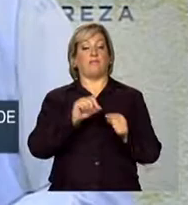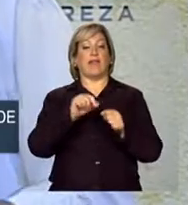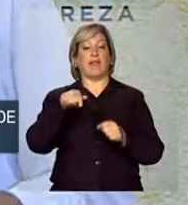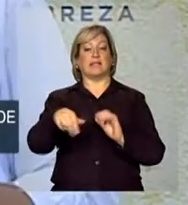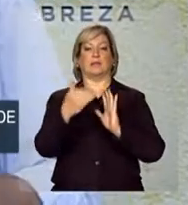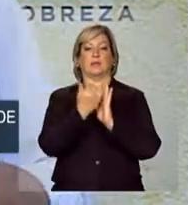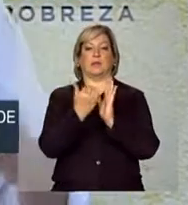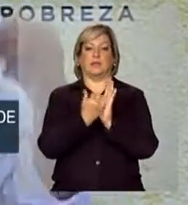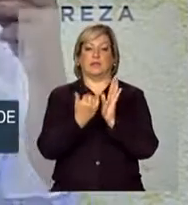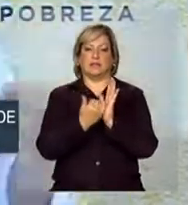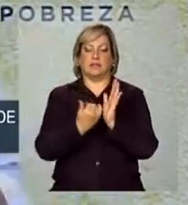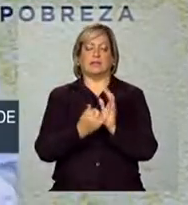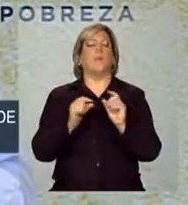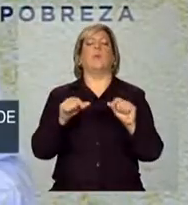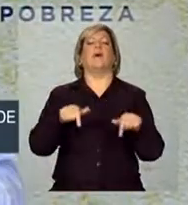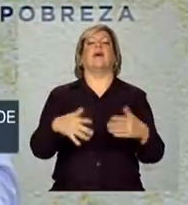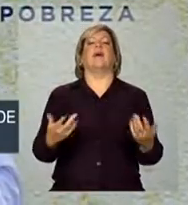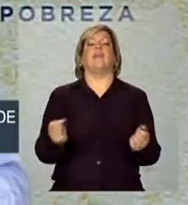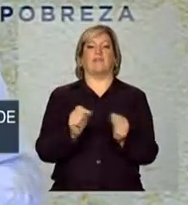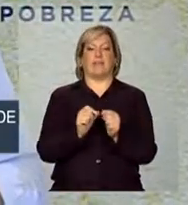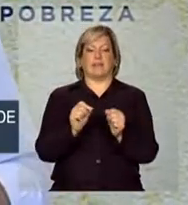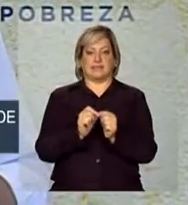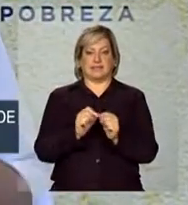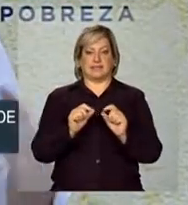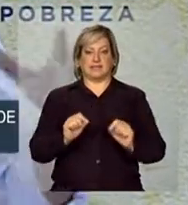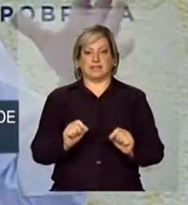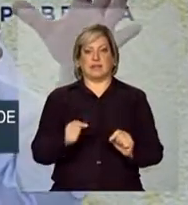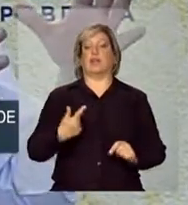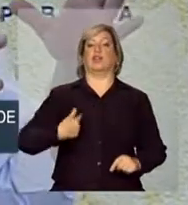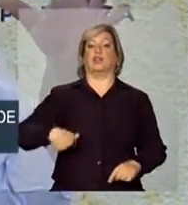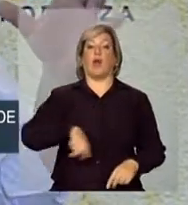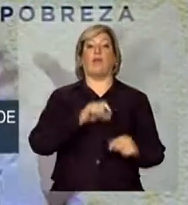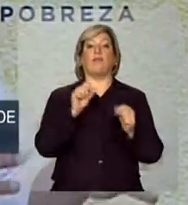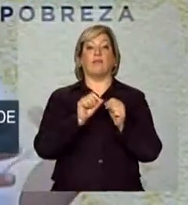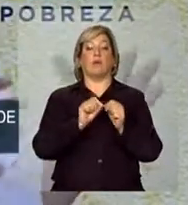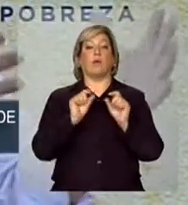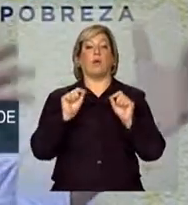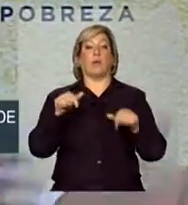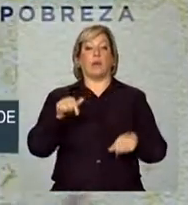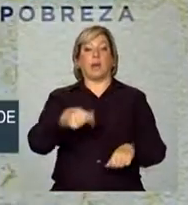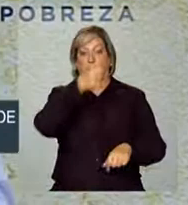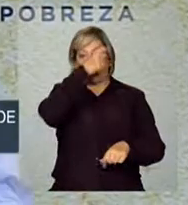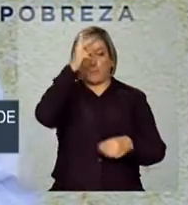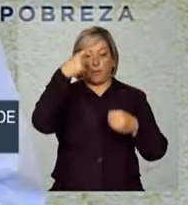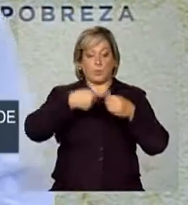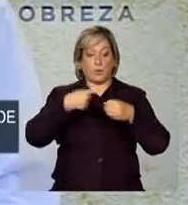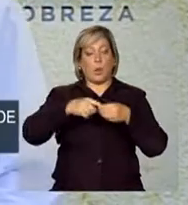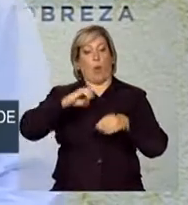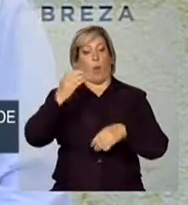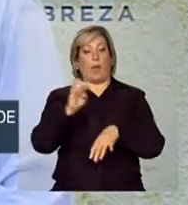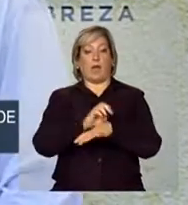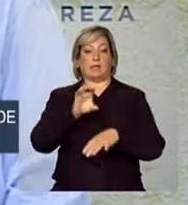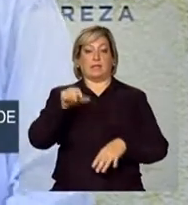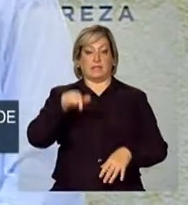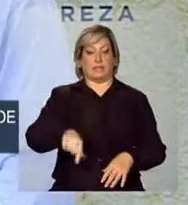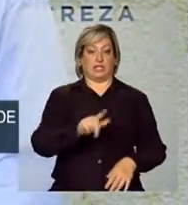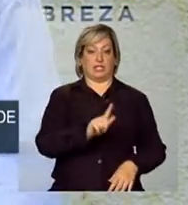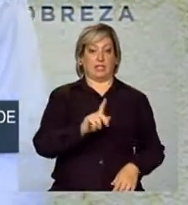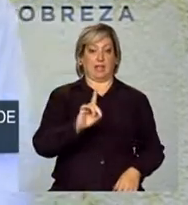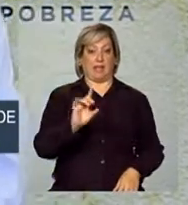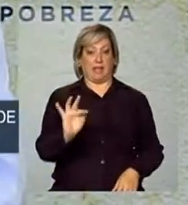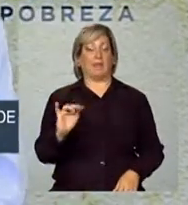esse programa que o que que ele faz na verdade a gente faz com que o município ou estado aqui no caso do GDF